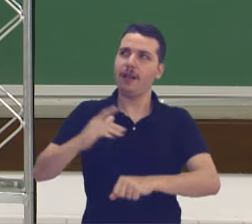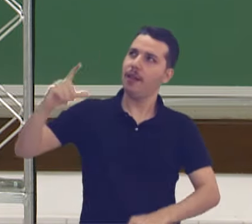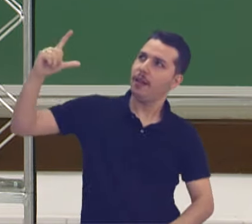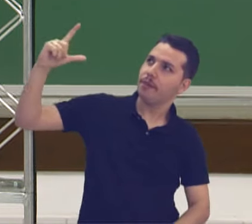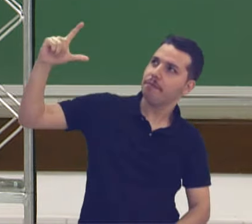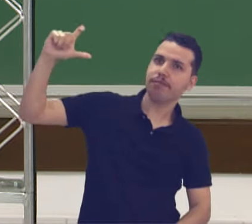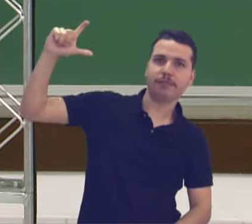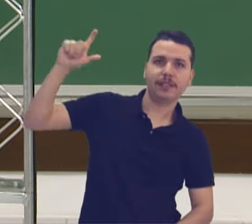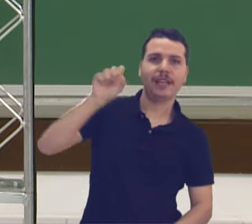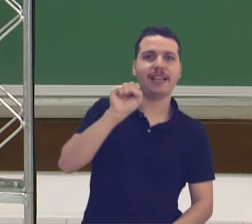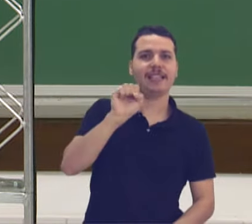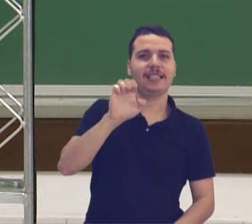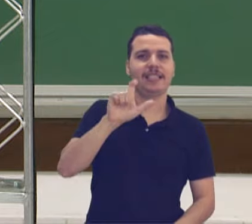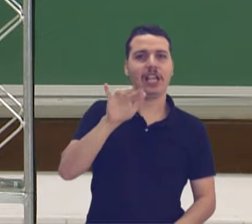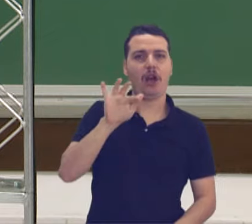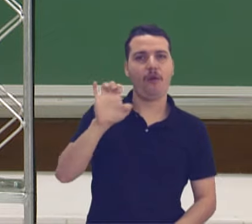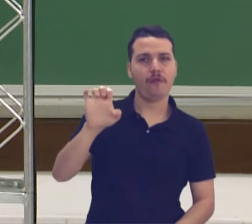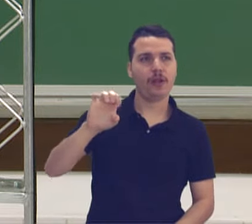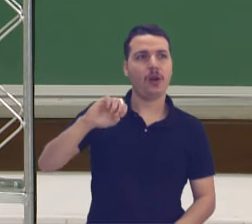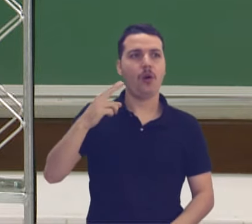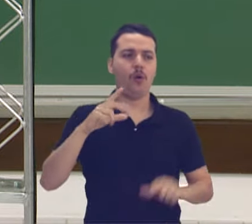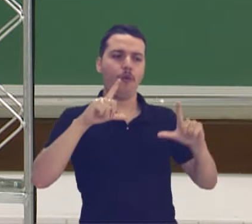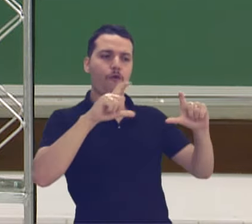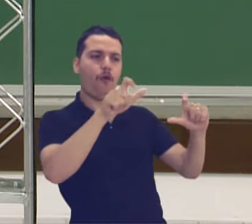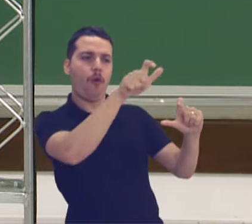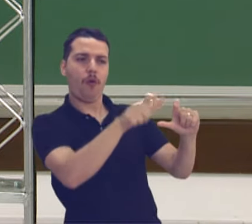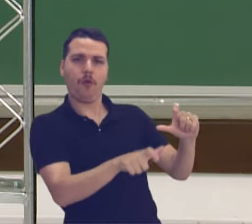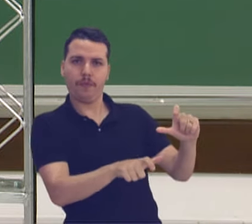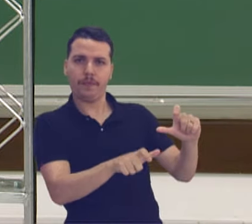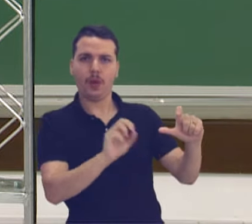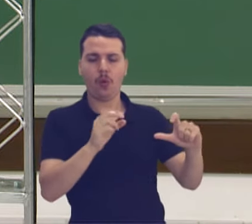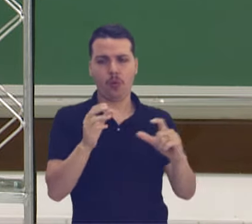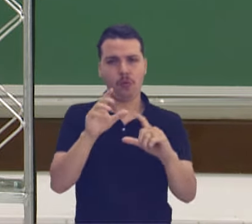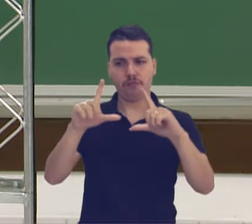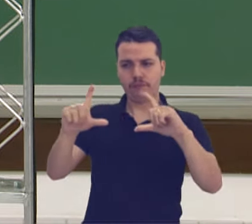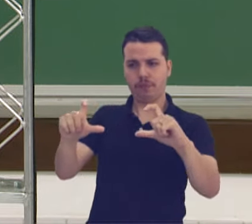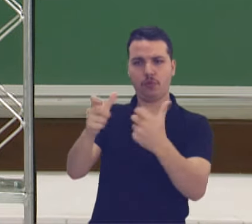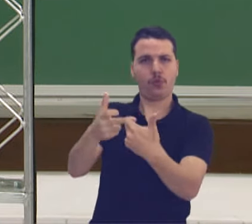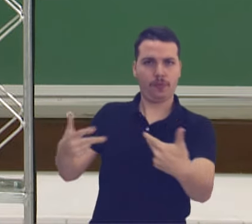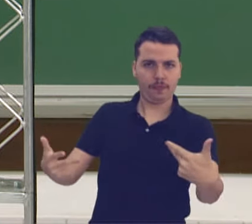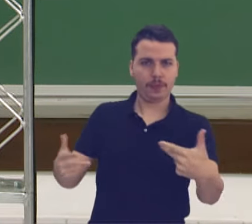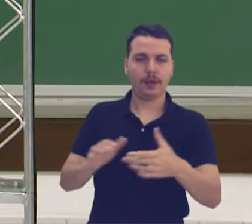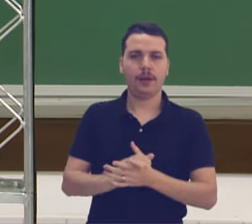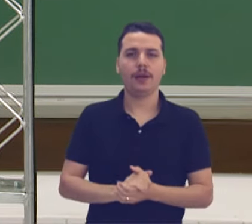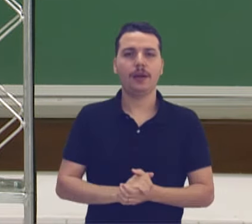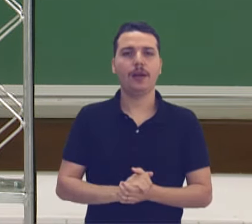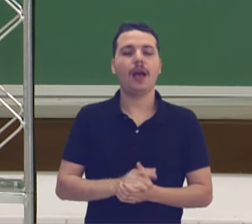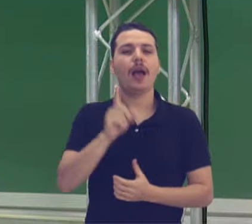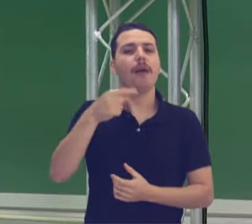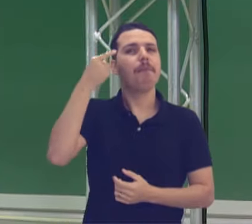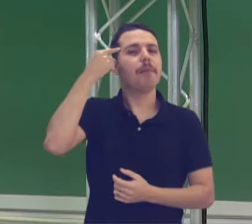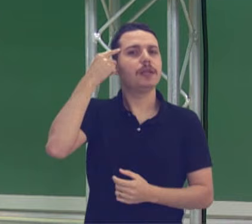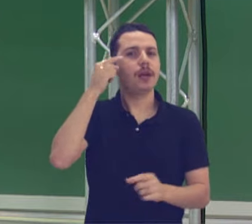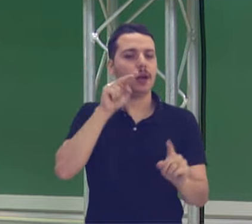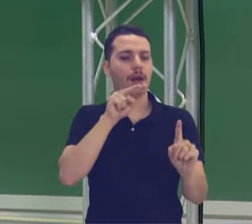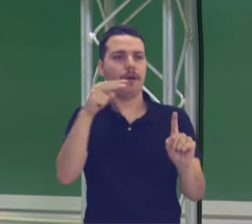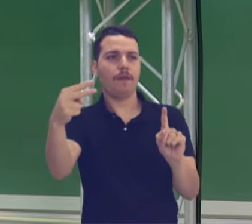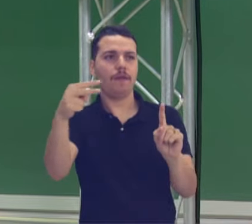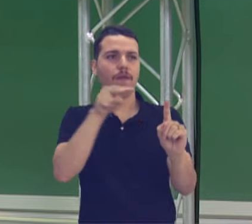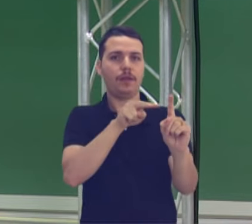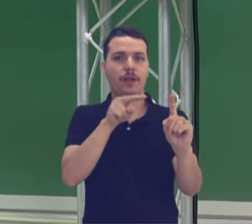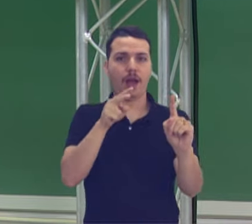né o retrato de uma pessoa ou registrar alguma coisa é justamente você pensar que o ponto de vista vai ser